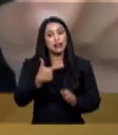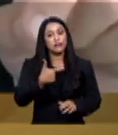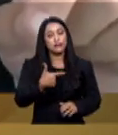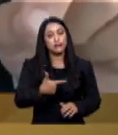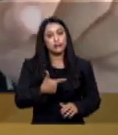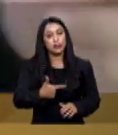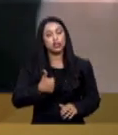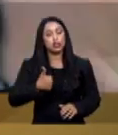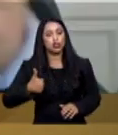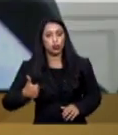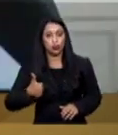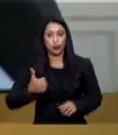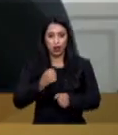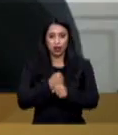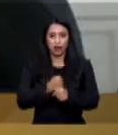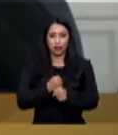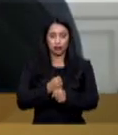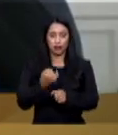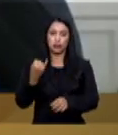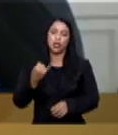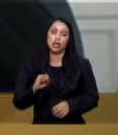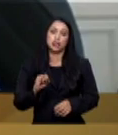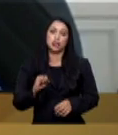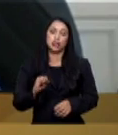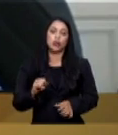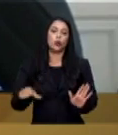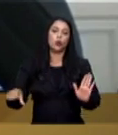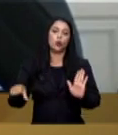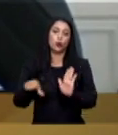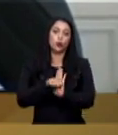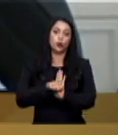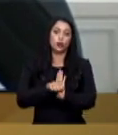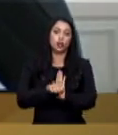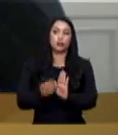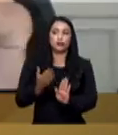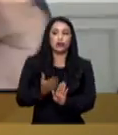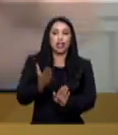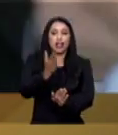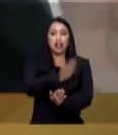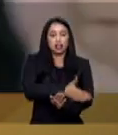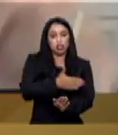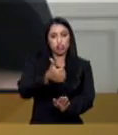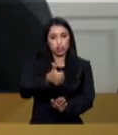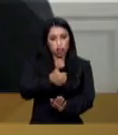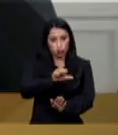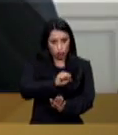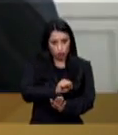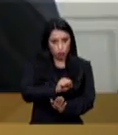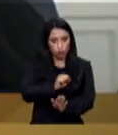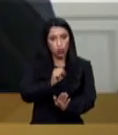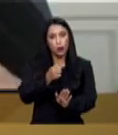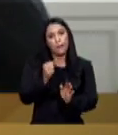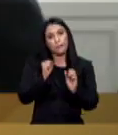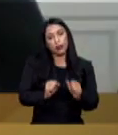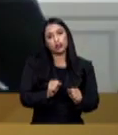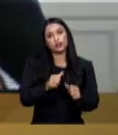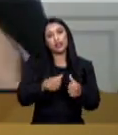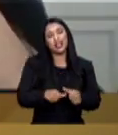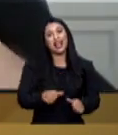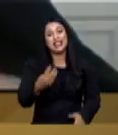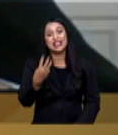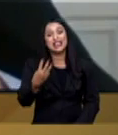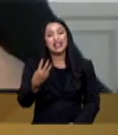nesses estabelecimentos, se praticaram a infração, o ato infracional, antes dos 18 anos, podem ficar até 3 anos. Então,